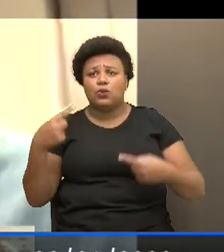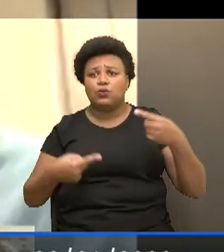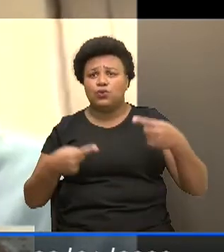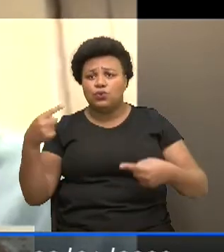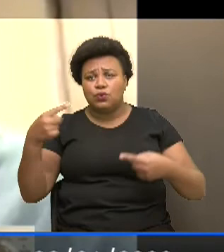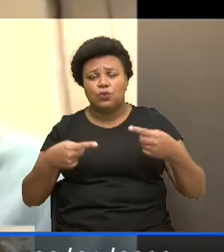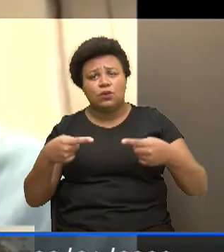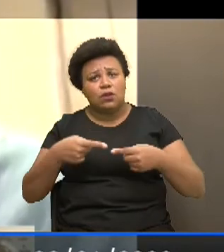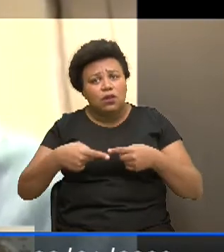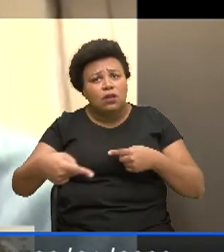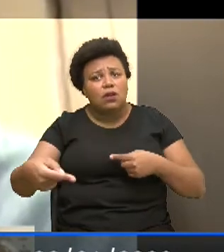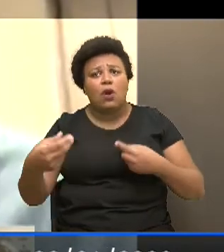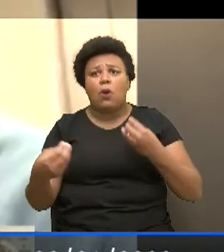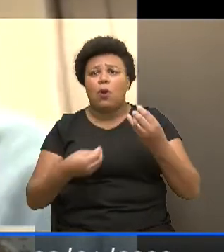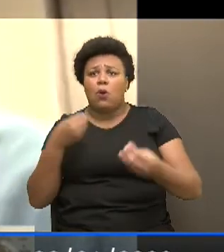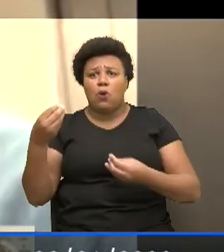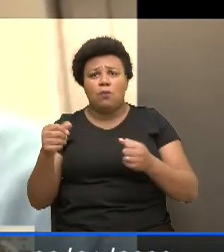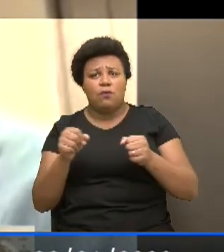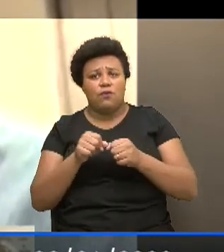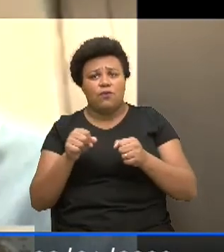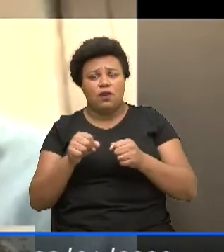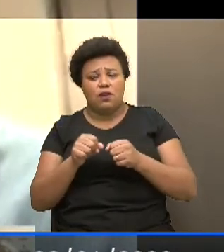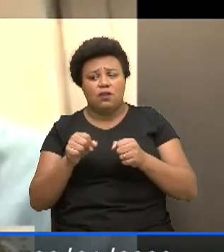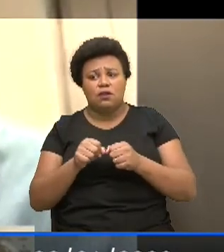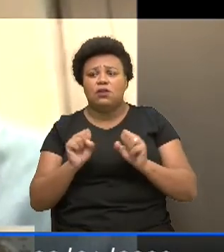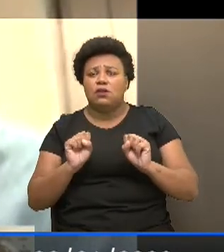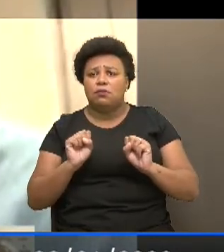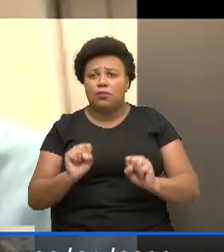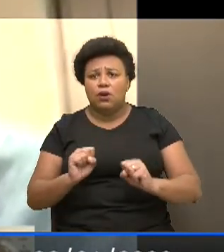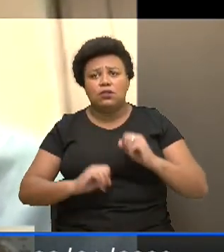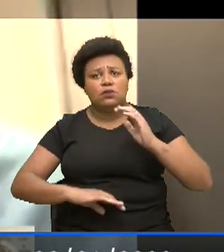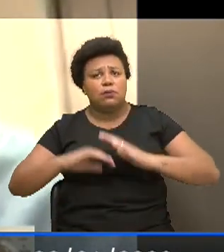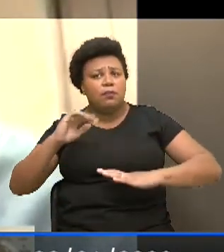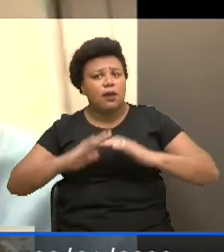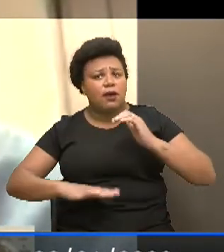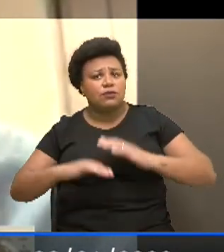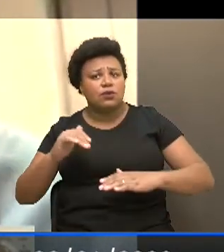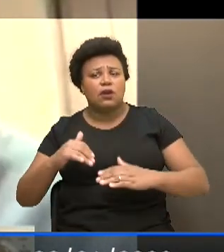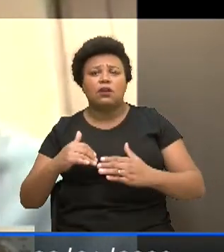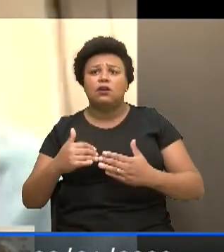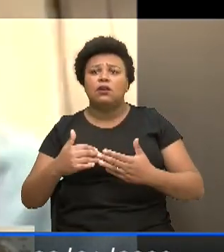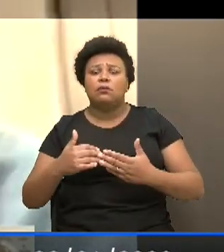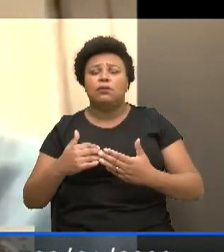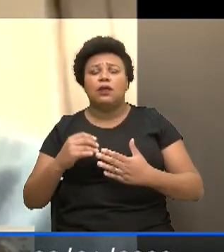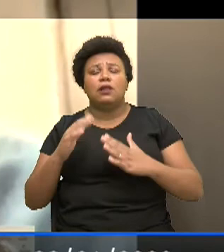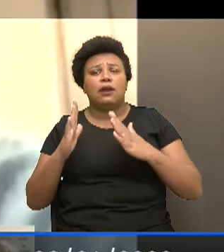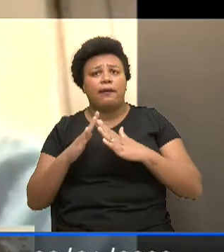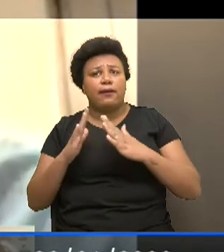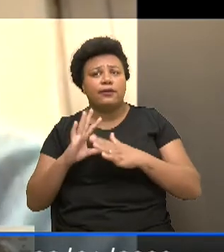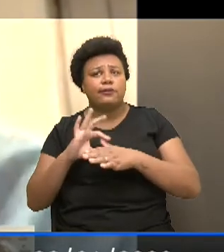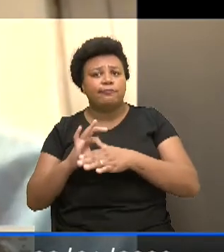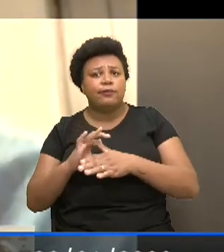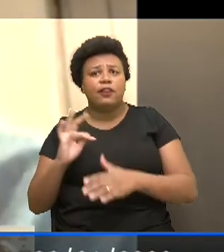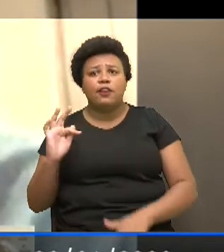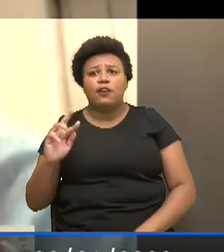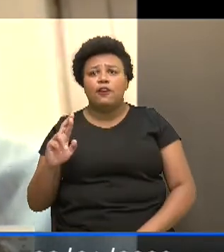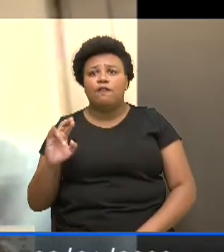para frente procedimentos que possam ser executados pelos frigoríficos, né, para